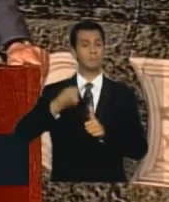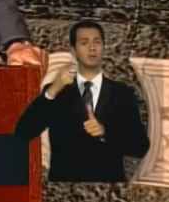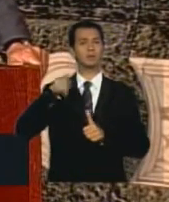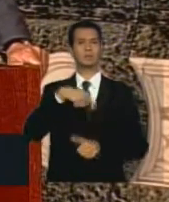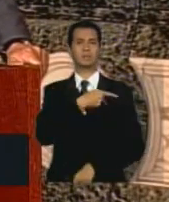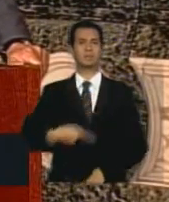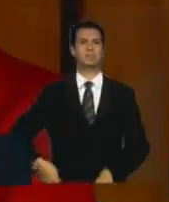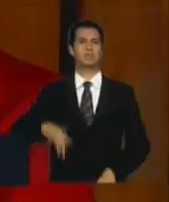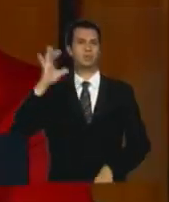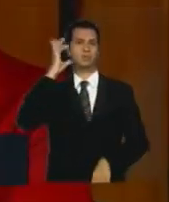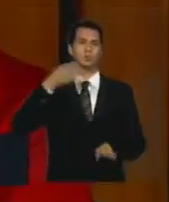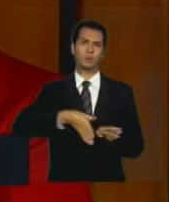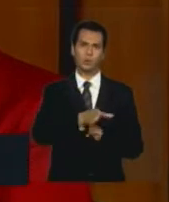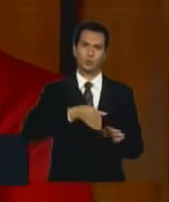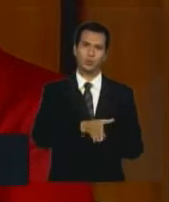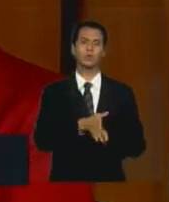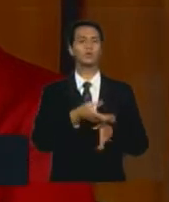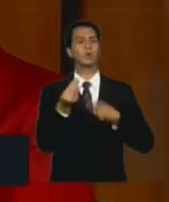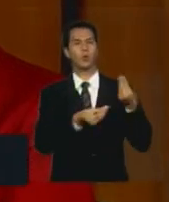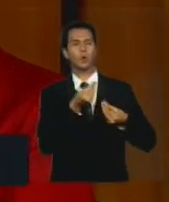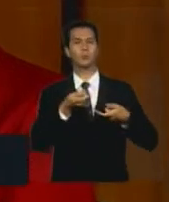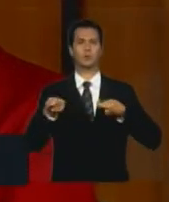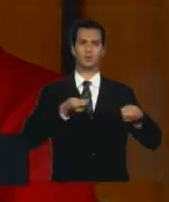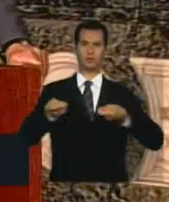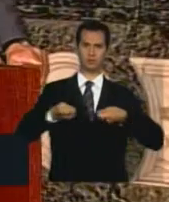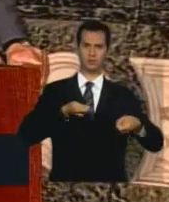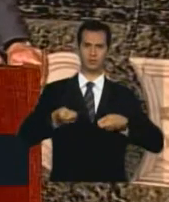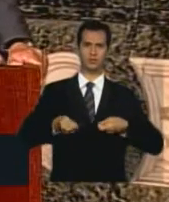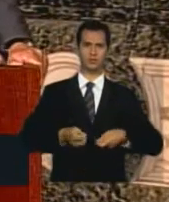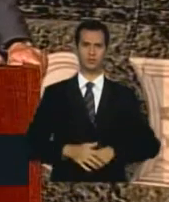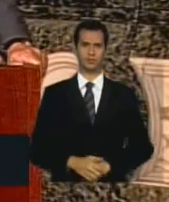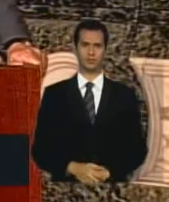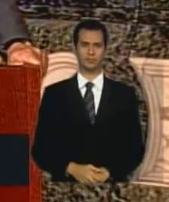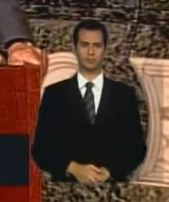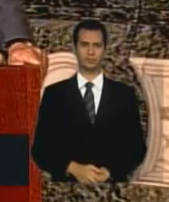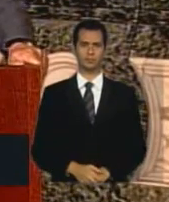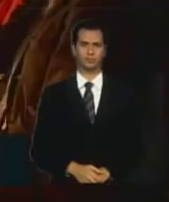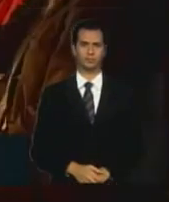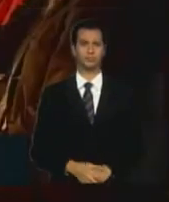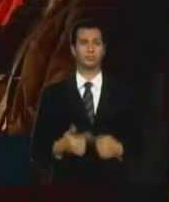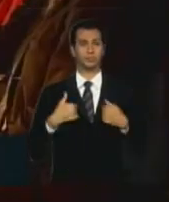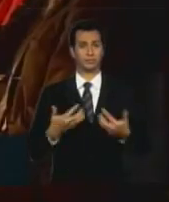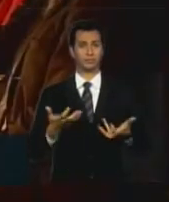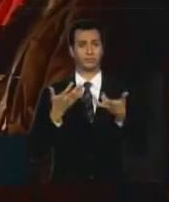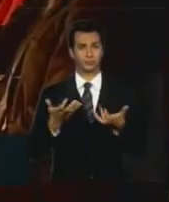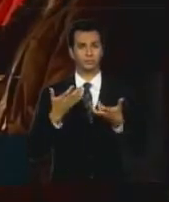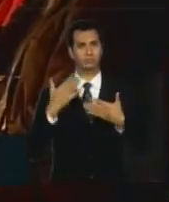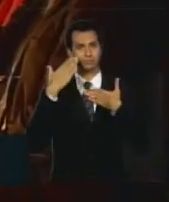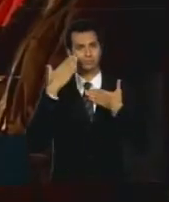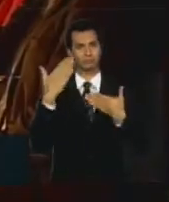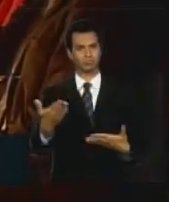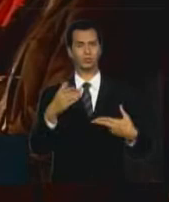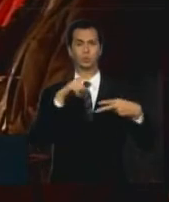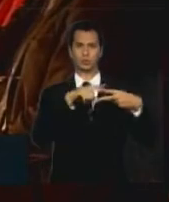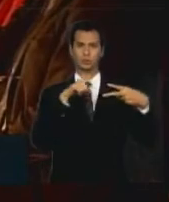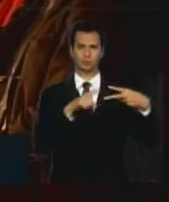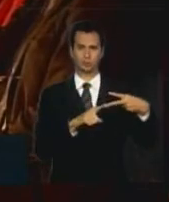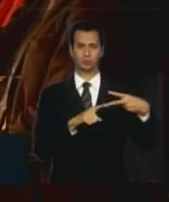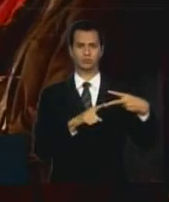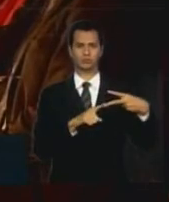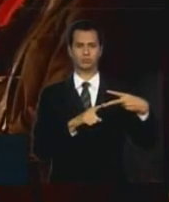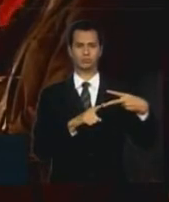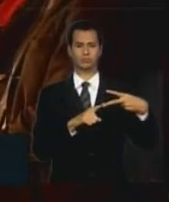começo esse processo negocial. Eu queria agradecer a esses dois brasileiros, com